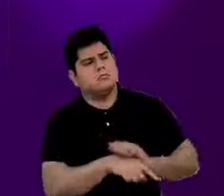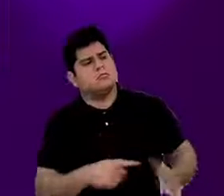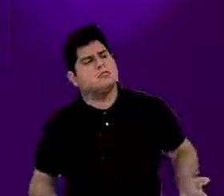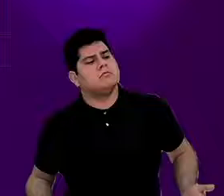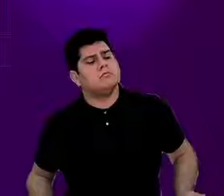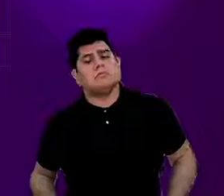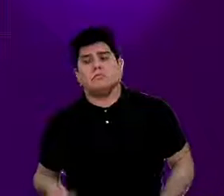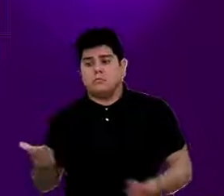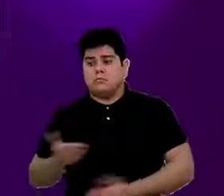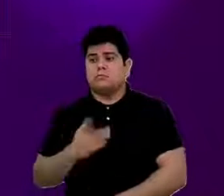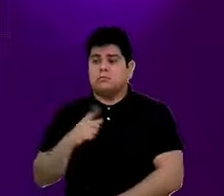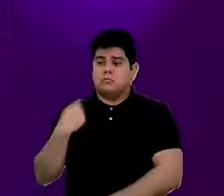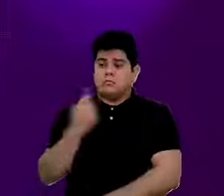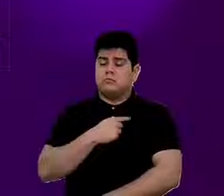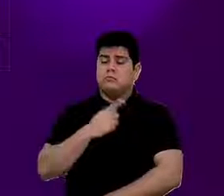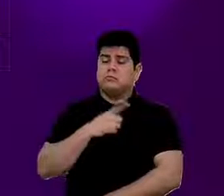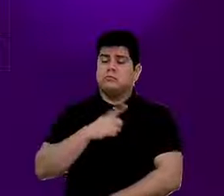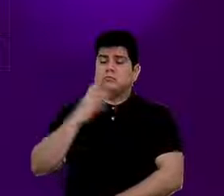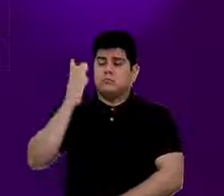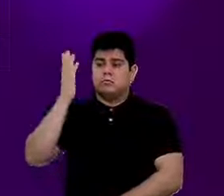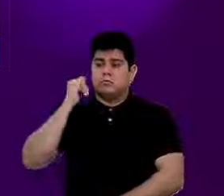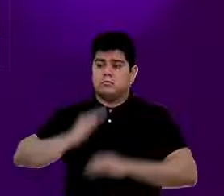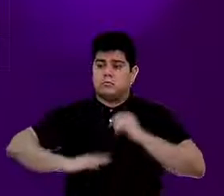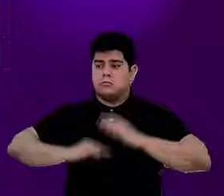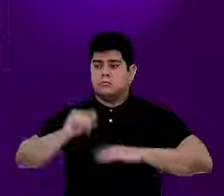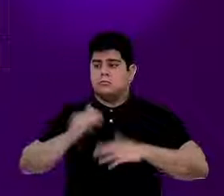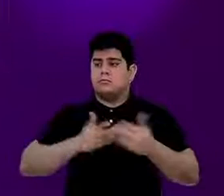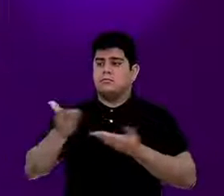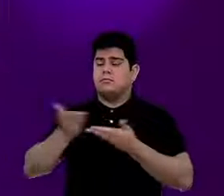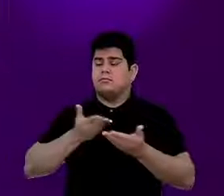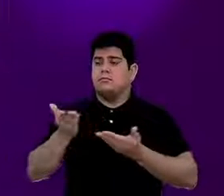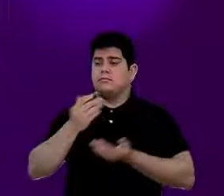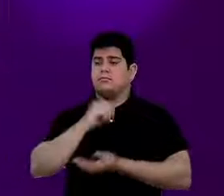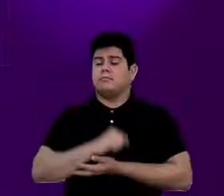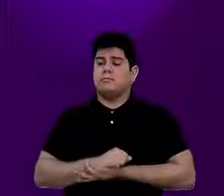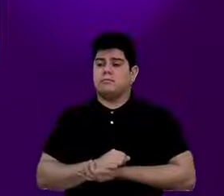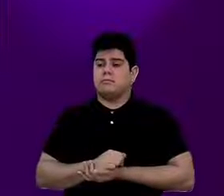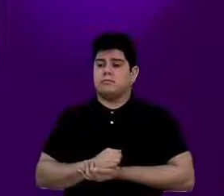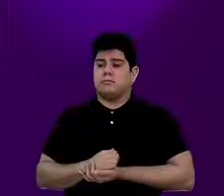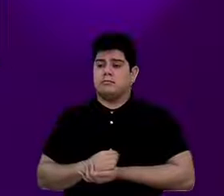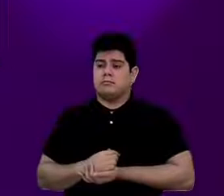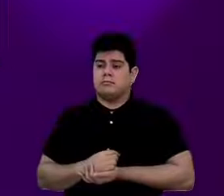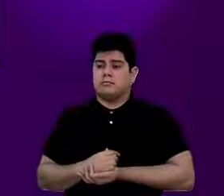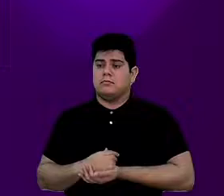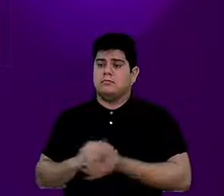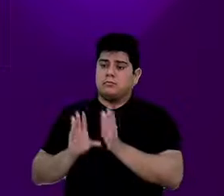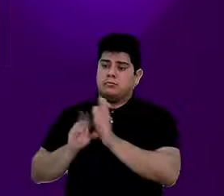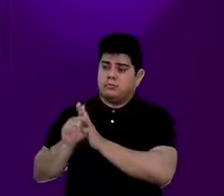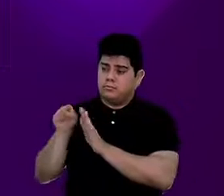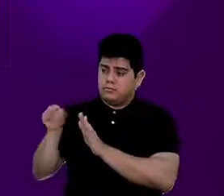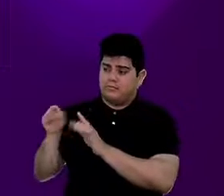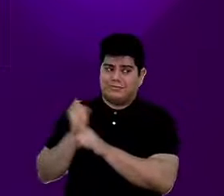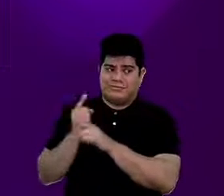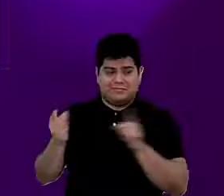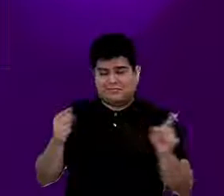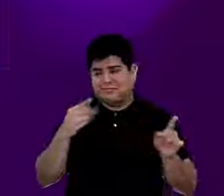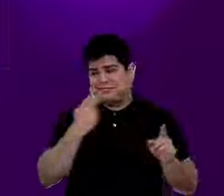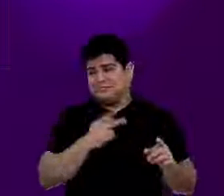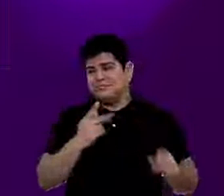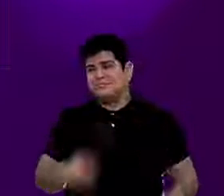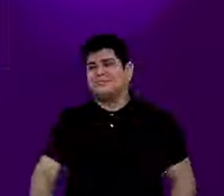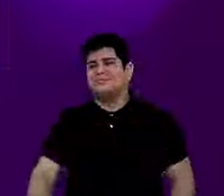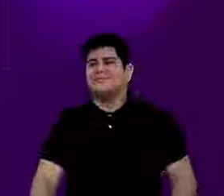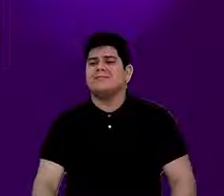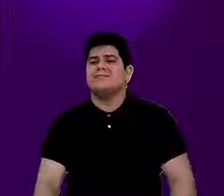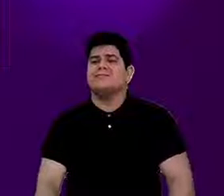saber essa habilidade de lidar com essa faceta do Dr. Google. Eric Topol, no